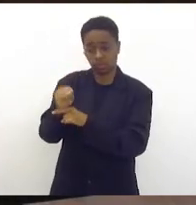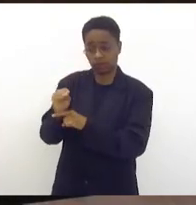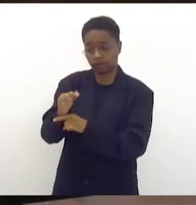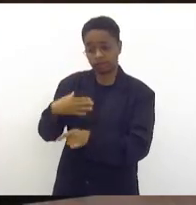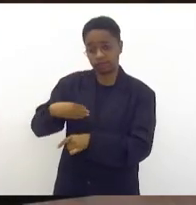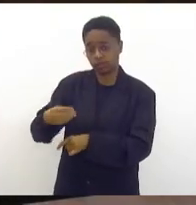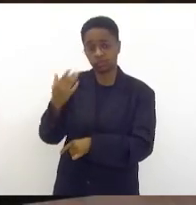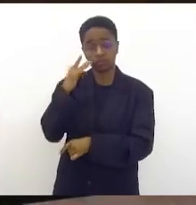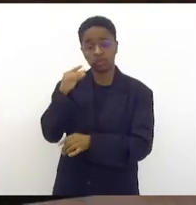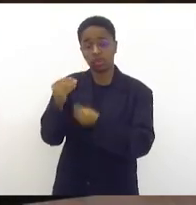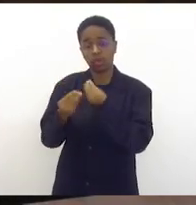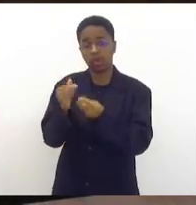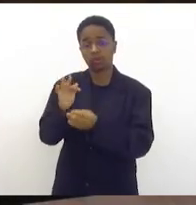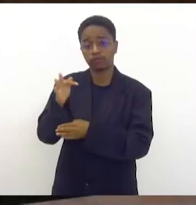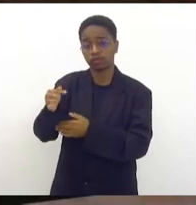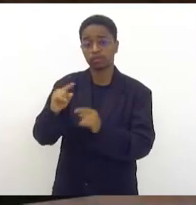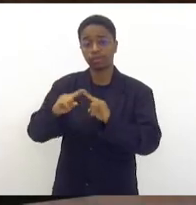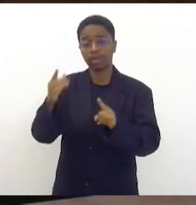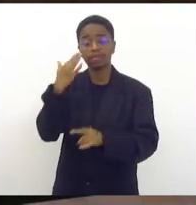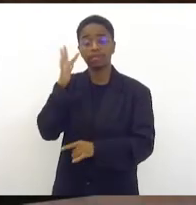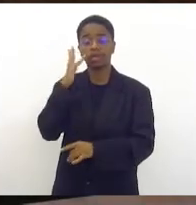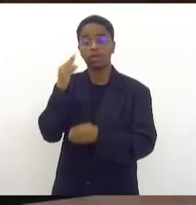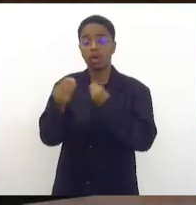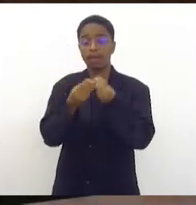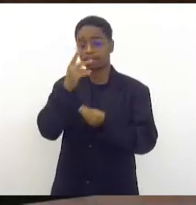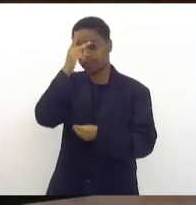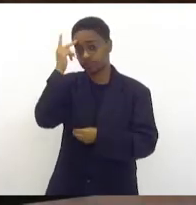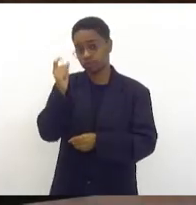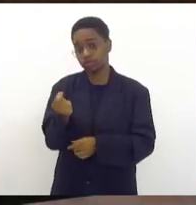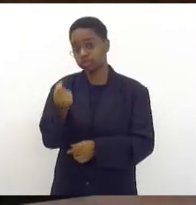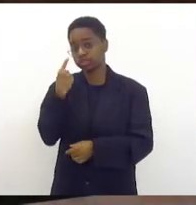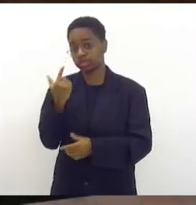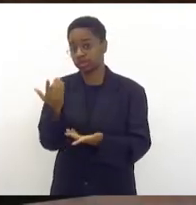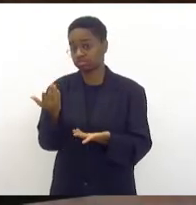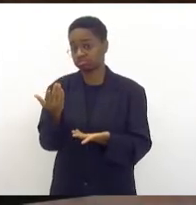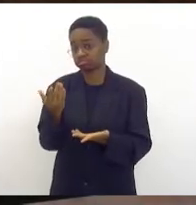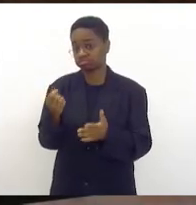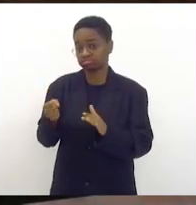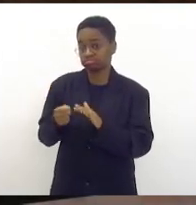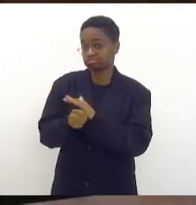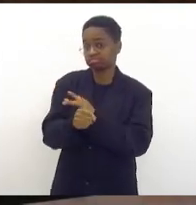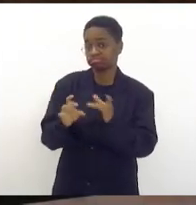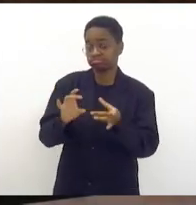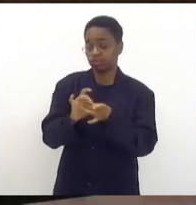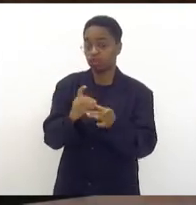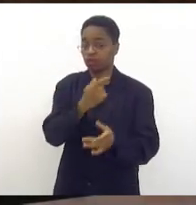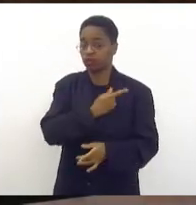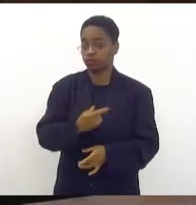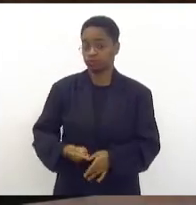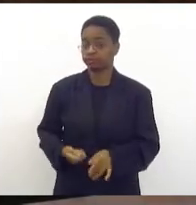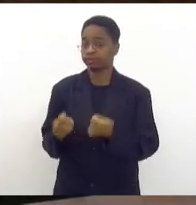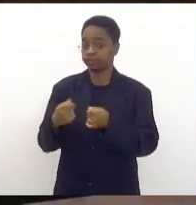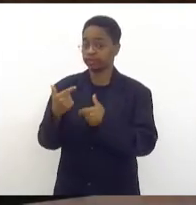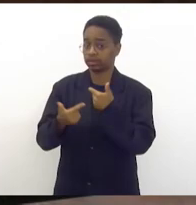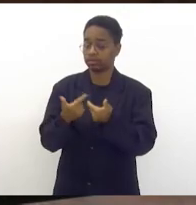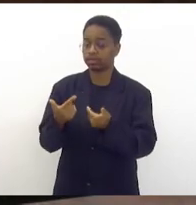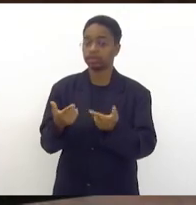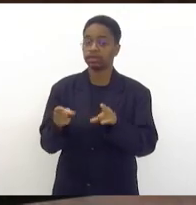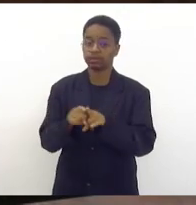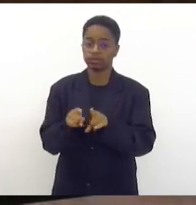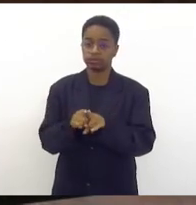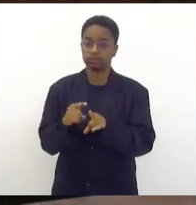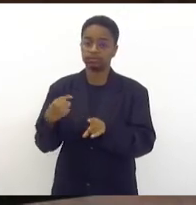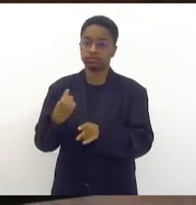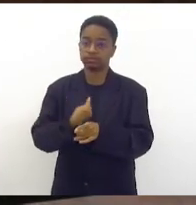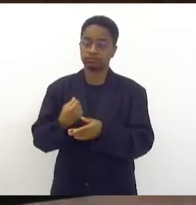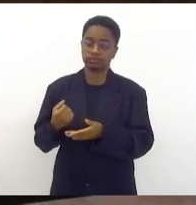futuro. Você imagina pegar pessoas, né, estranhas e botar no seu governo, que tem que botar a gente para trabalhar. Levamos ao governador, o governador tomou